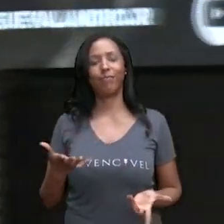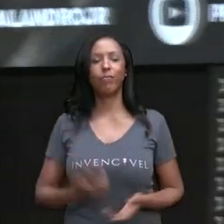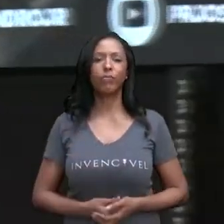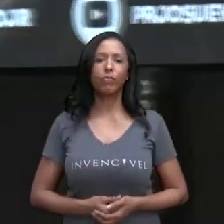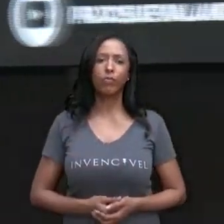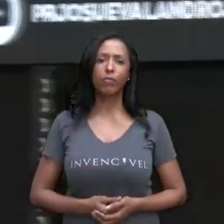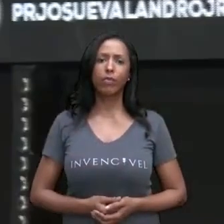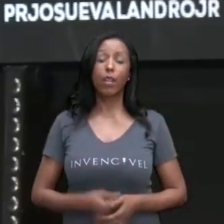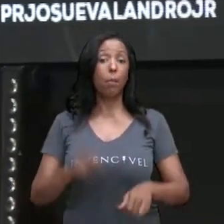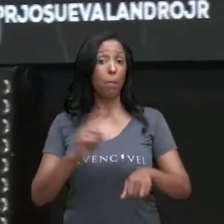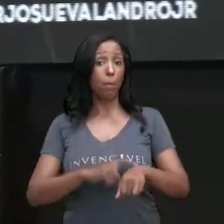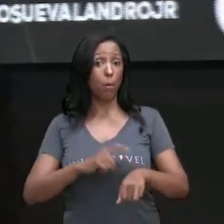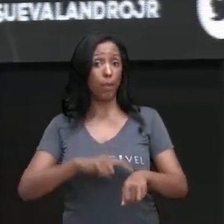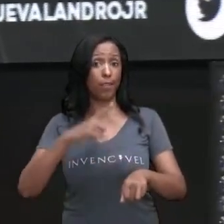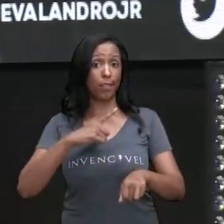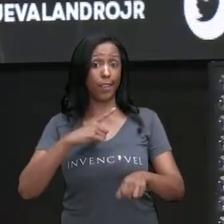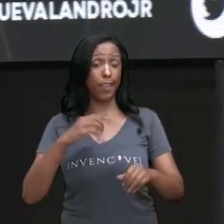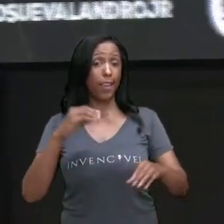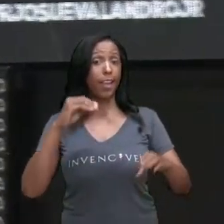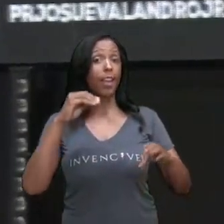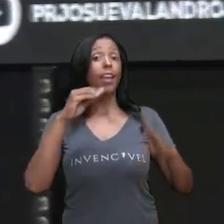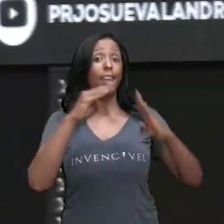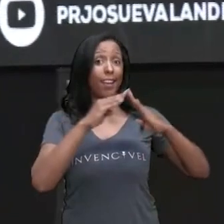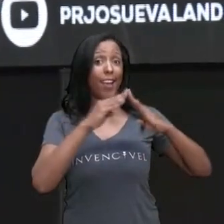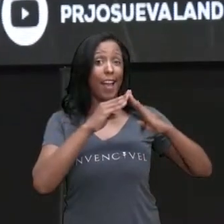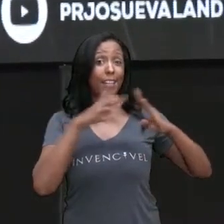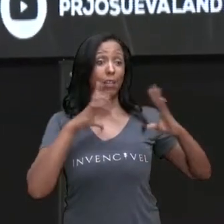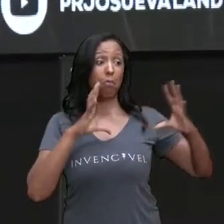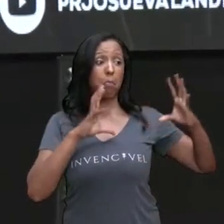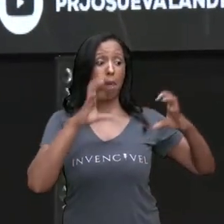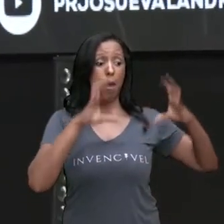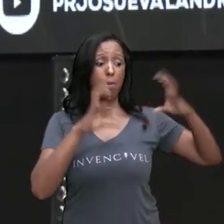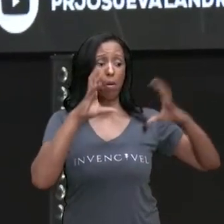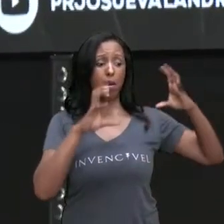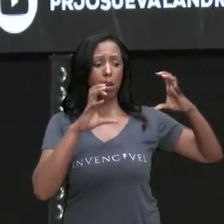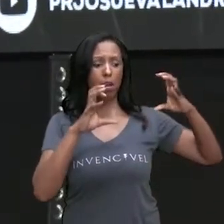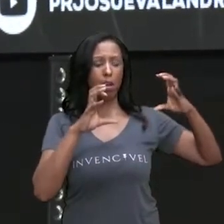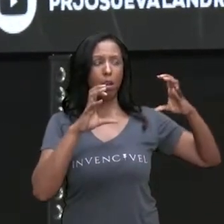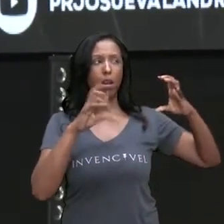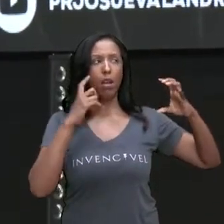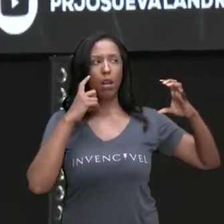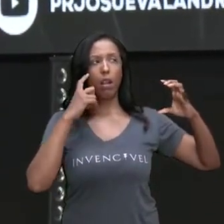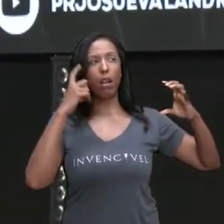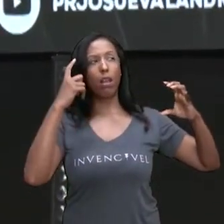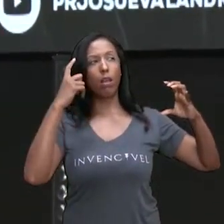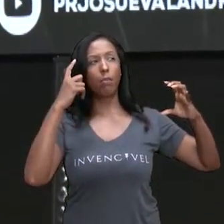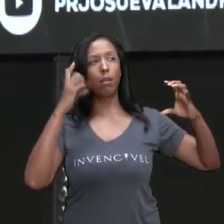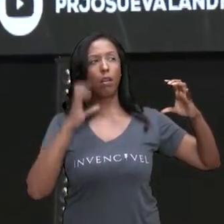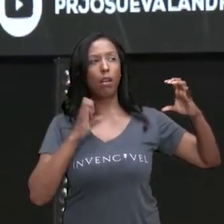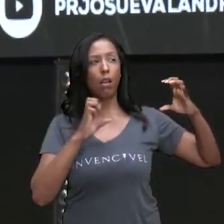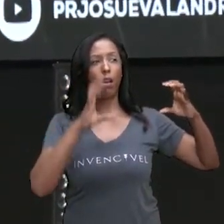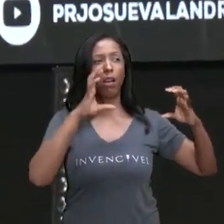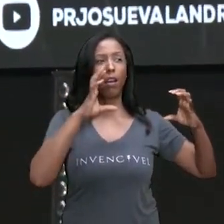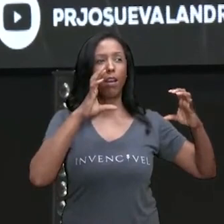Na hora de um conflito com a mulher, você vai lá no capítulo 3, versículo 4, e fala: